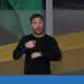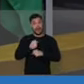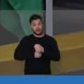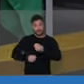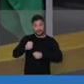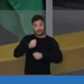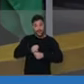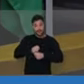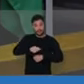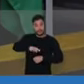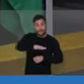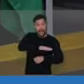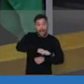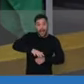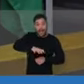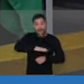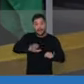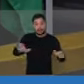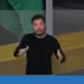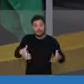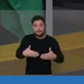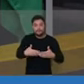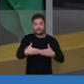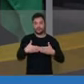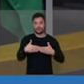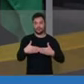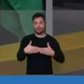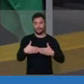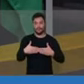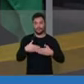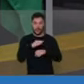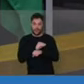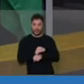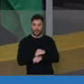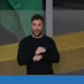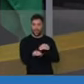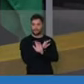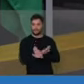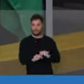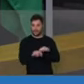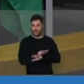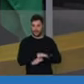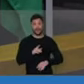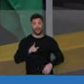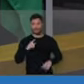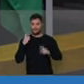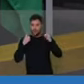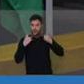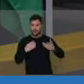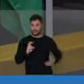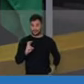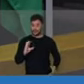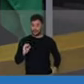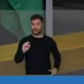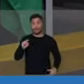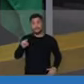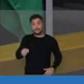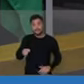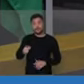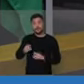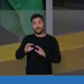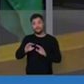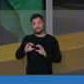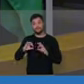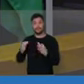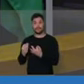linha vermelha Presidente e tem nos preocupado porque são 50.000 famílias que estão AL adquirir seus terrenos e não